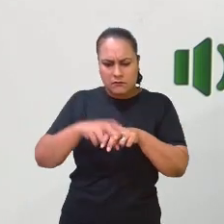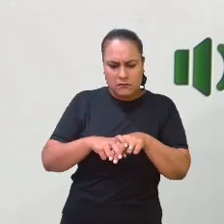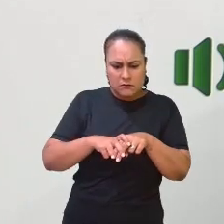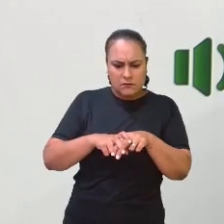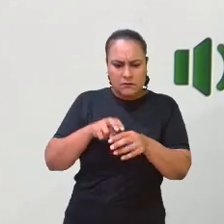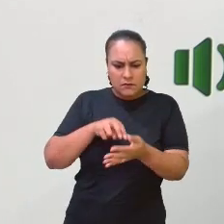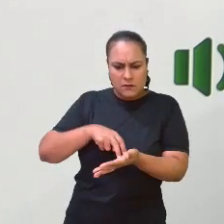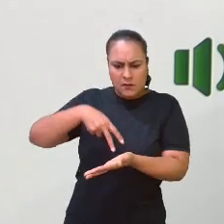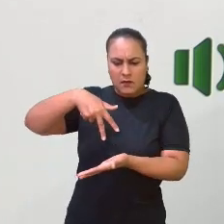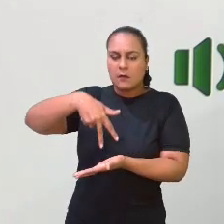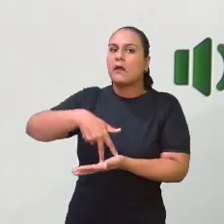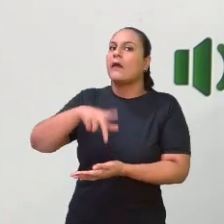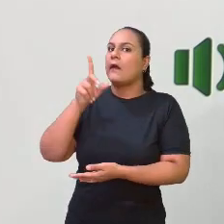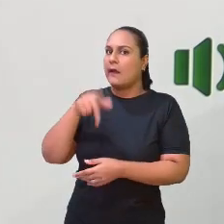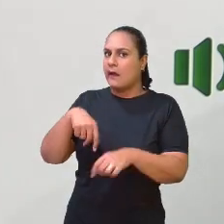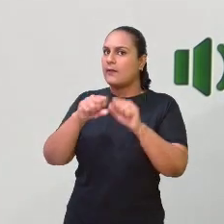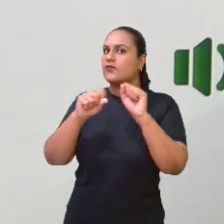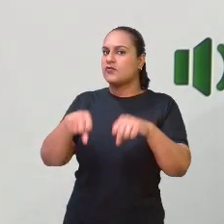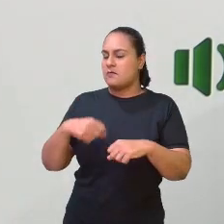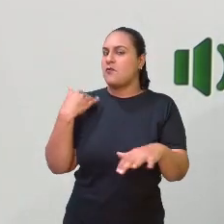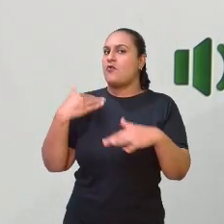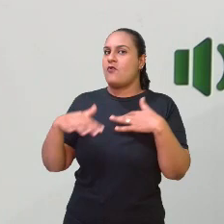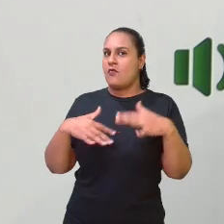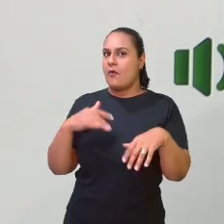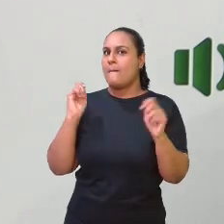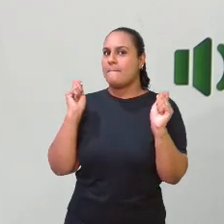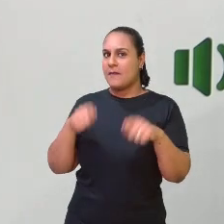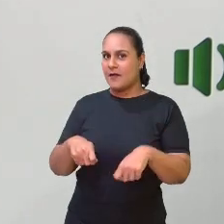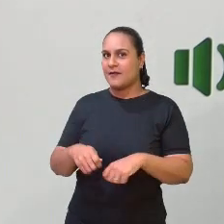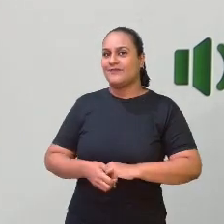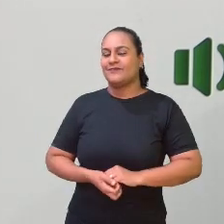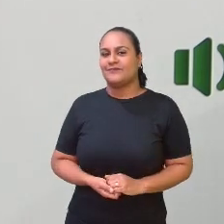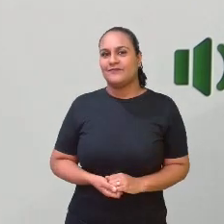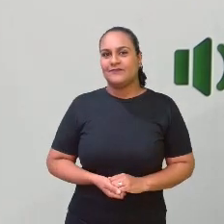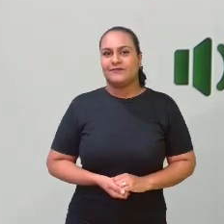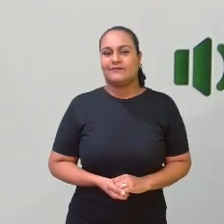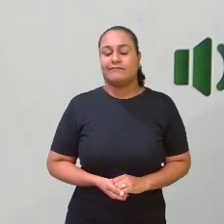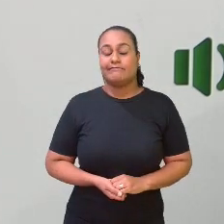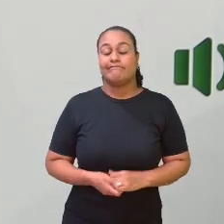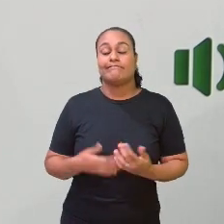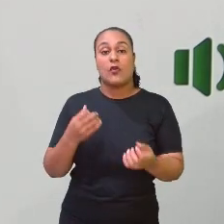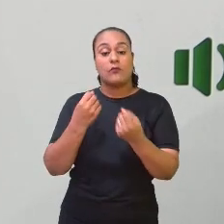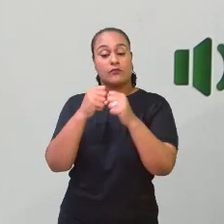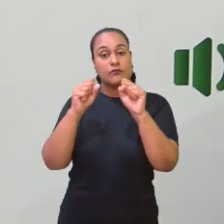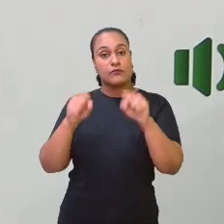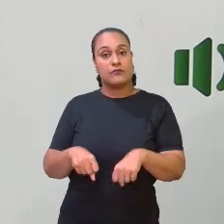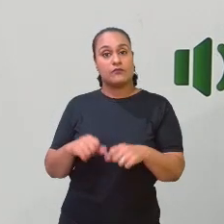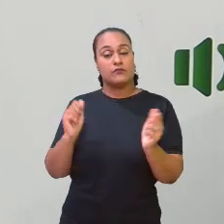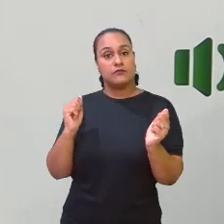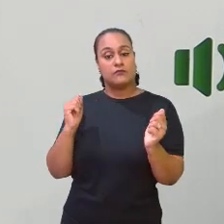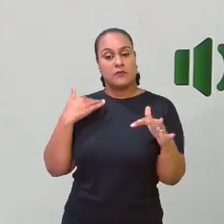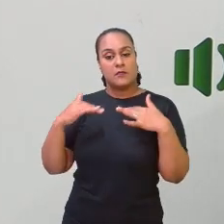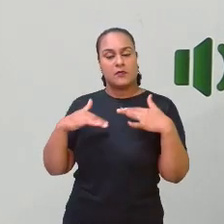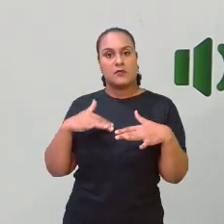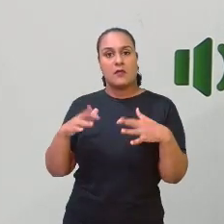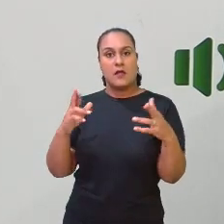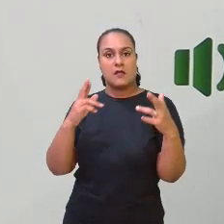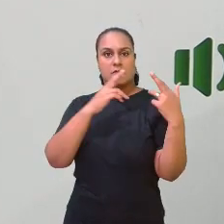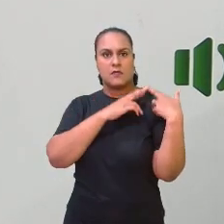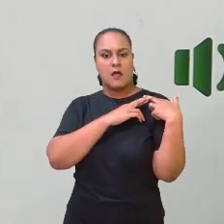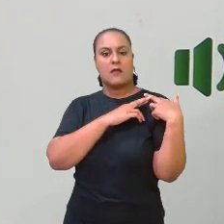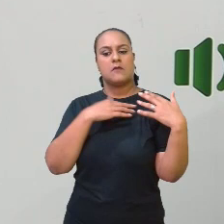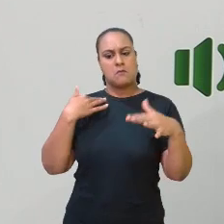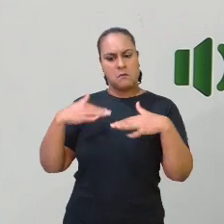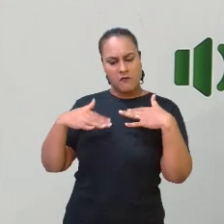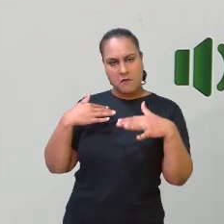levantar é o teu sistema locomotor. O sistema locomotor ele é responsável pela nossa